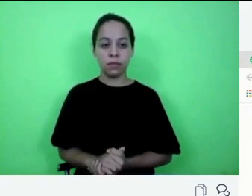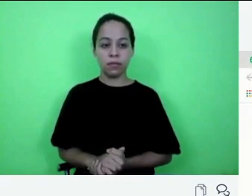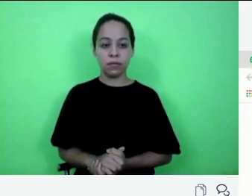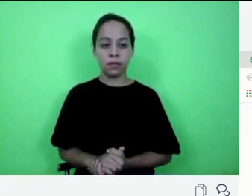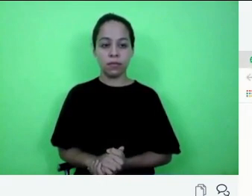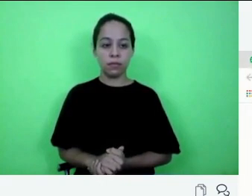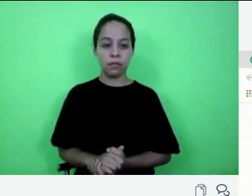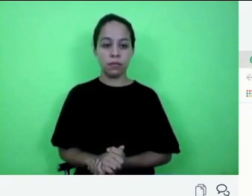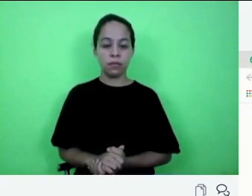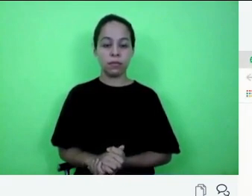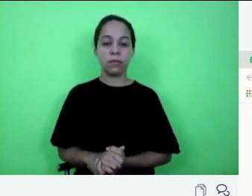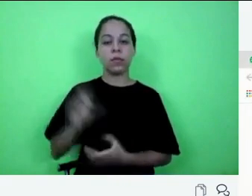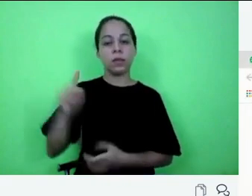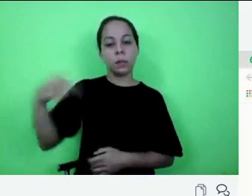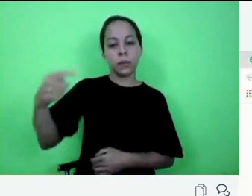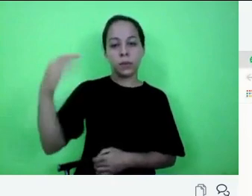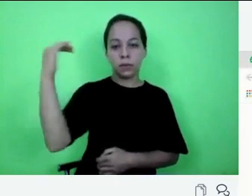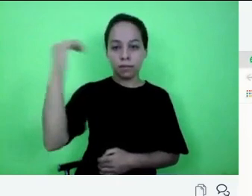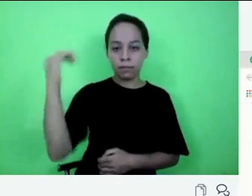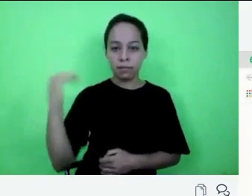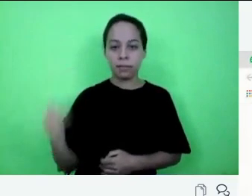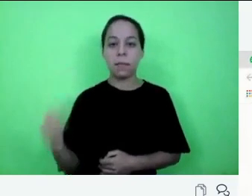Na sequência, os suplentes.